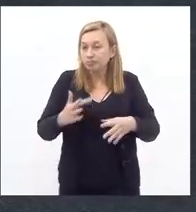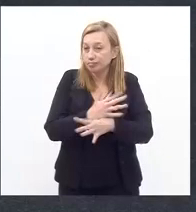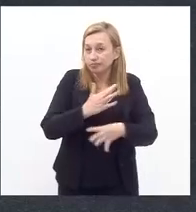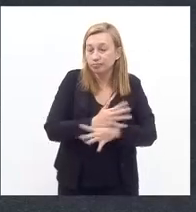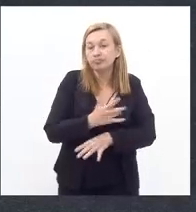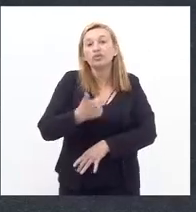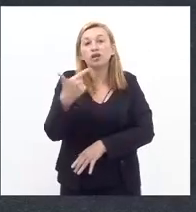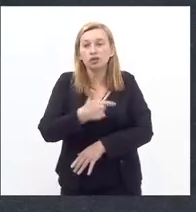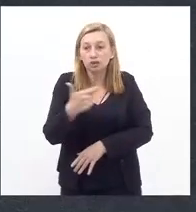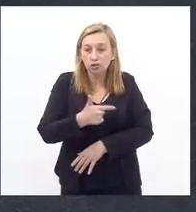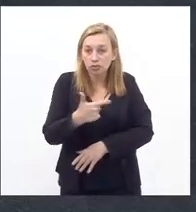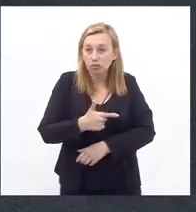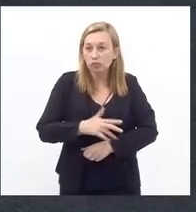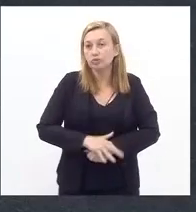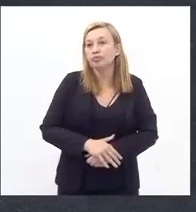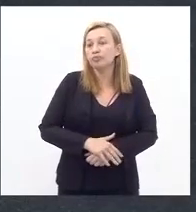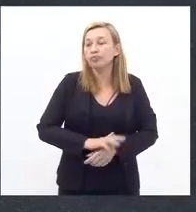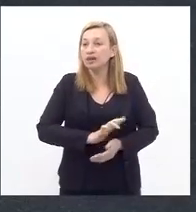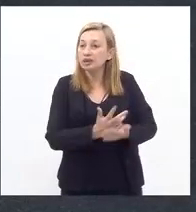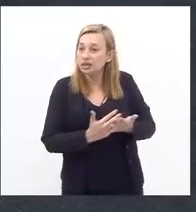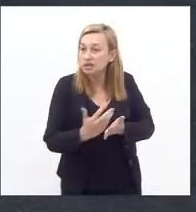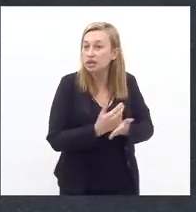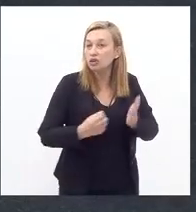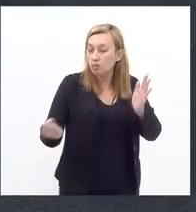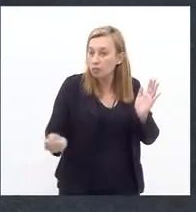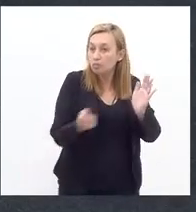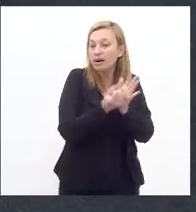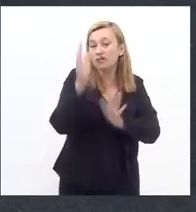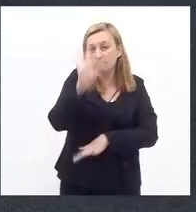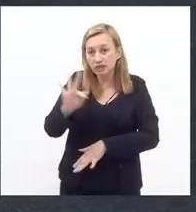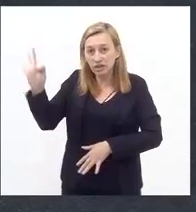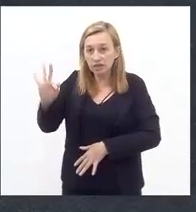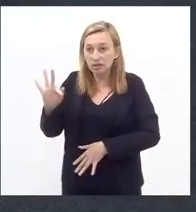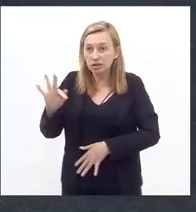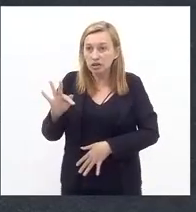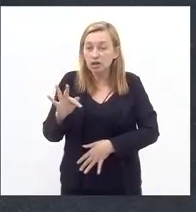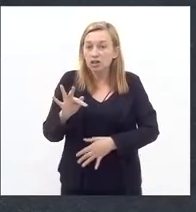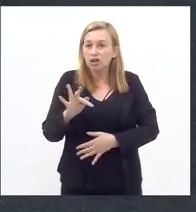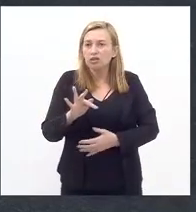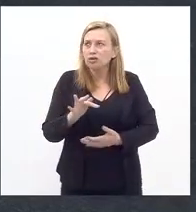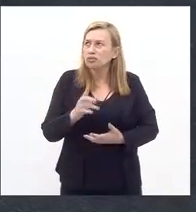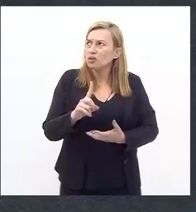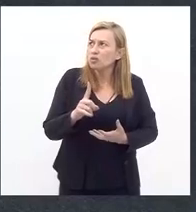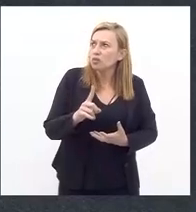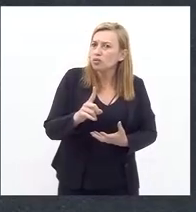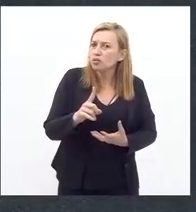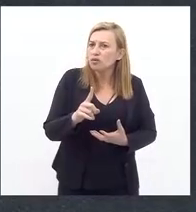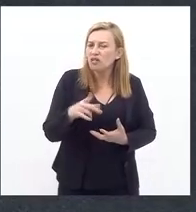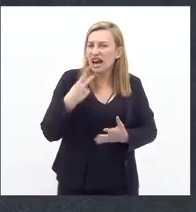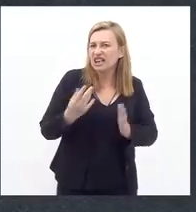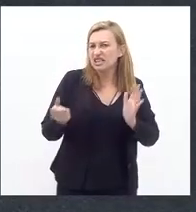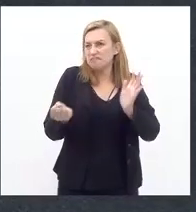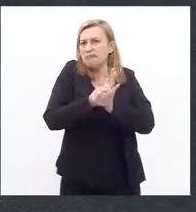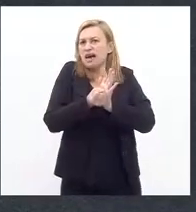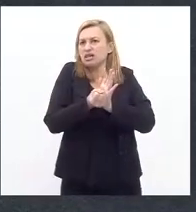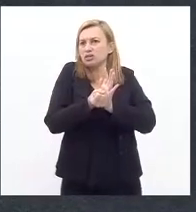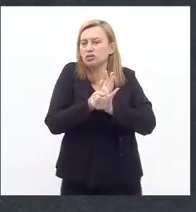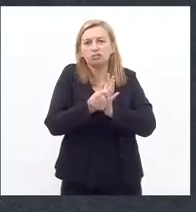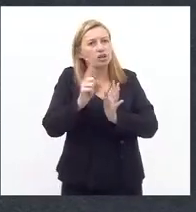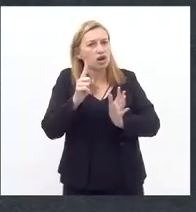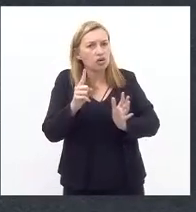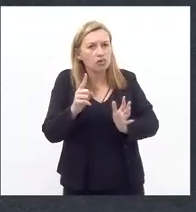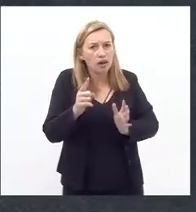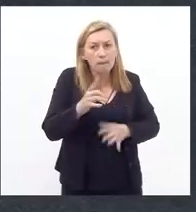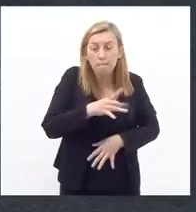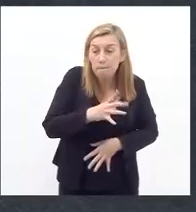segundo lugar é redesenhar a Federação e o pacto federativo eu me recuso a chamar o que nós temos hoje de impacto eu chamo de